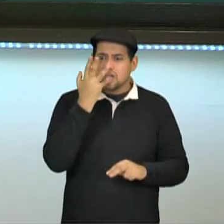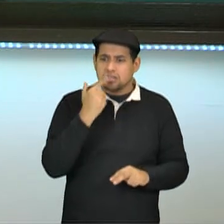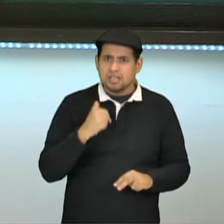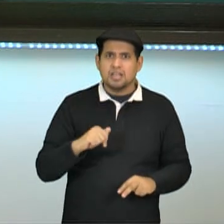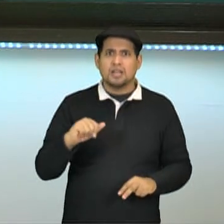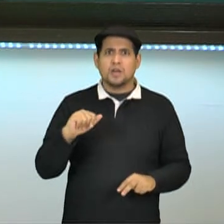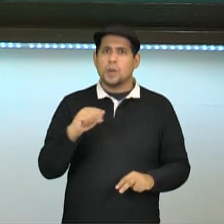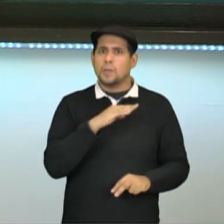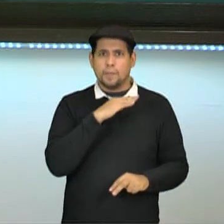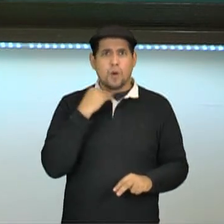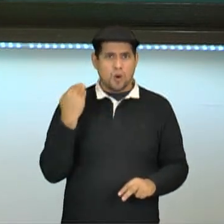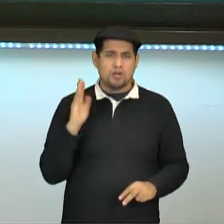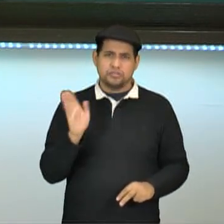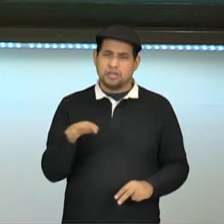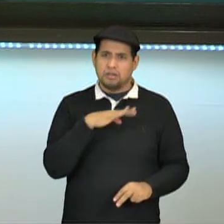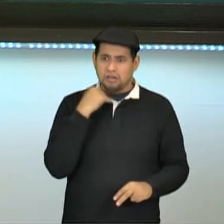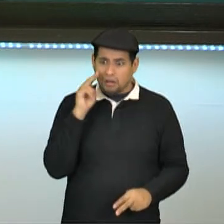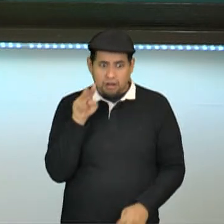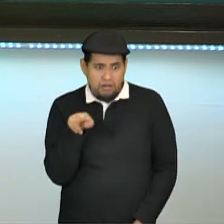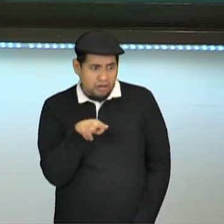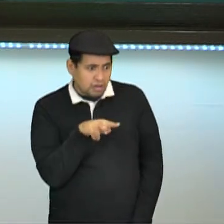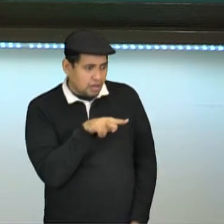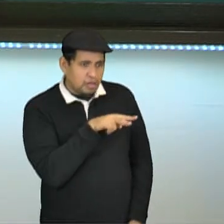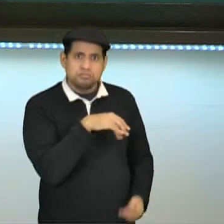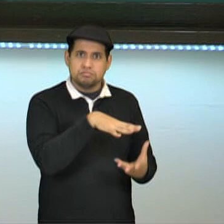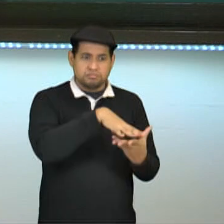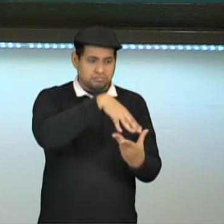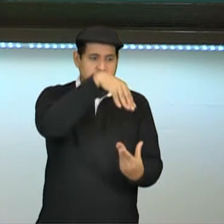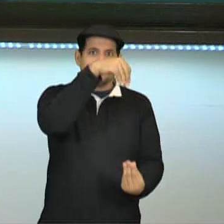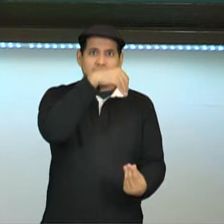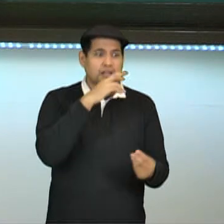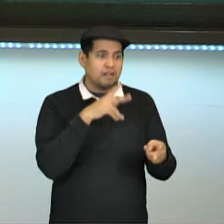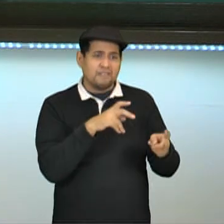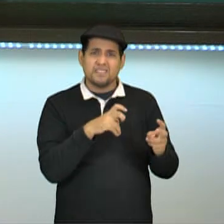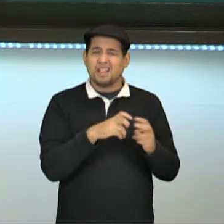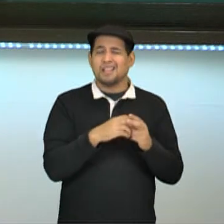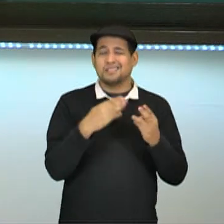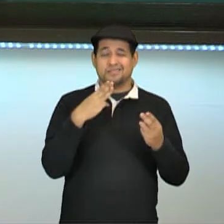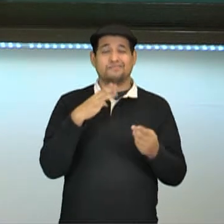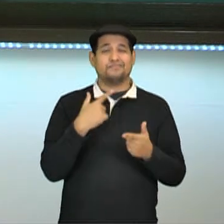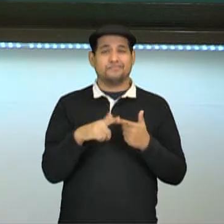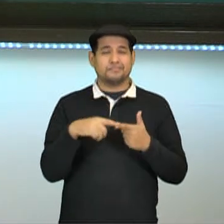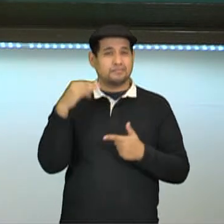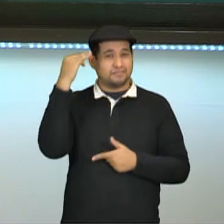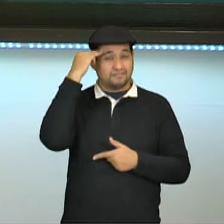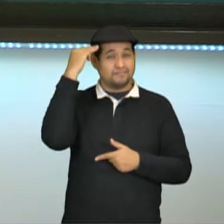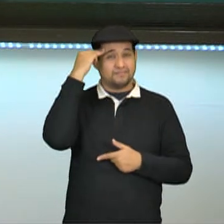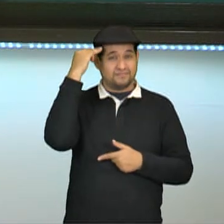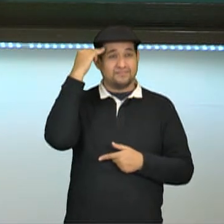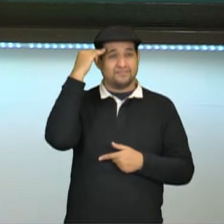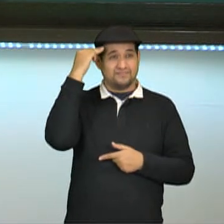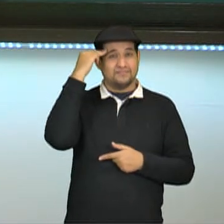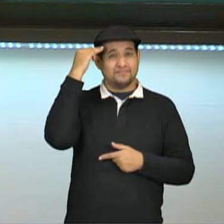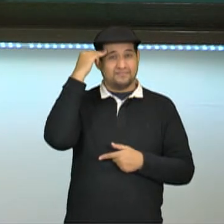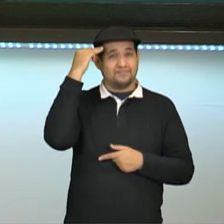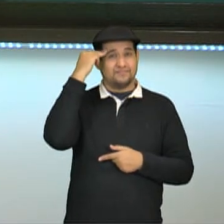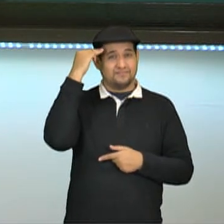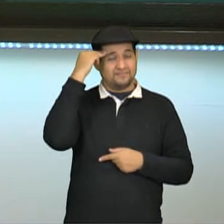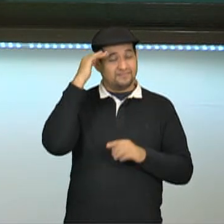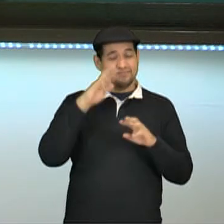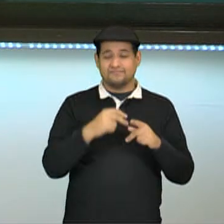que havia morrido, e tudo isso acabou causando transtornos mentais à Dona Maria, que estava